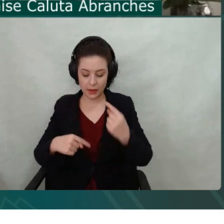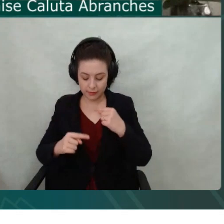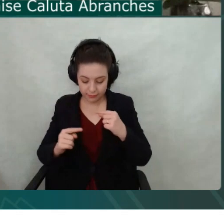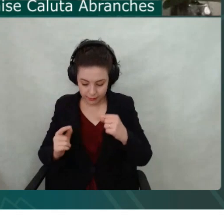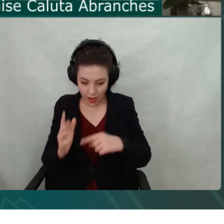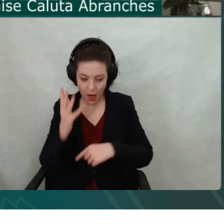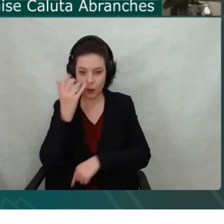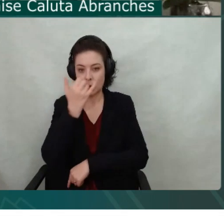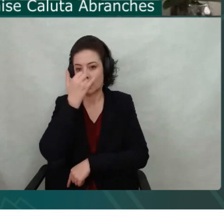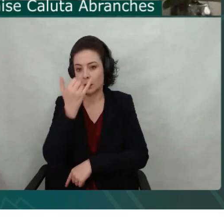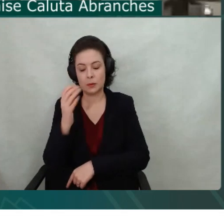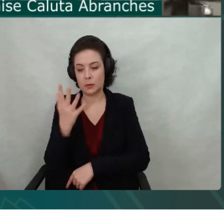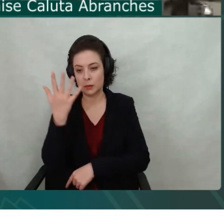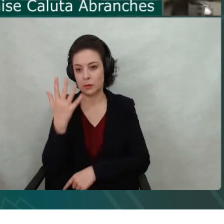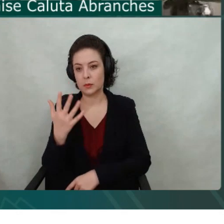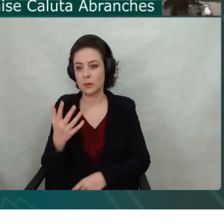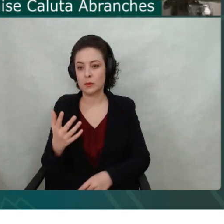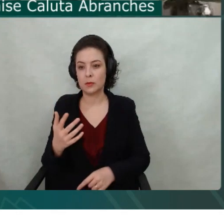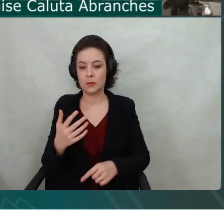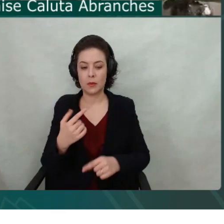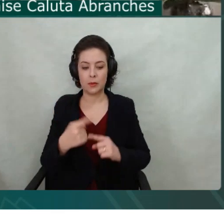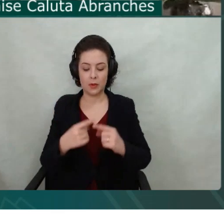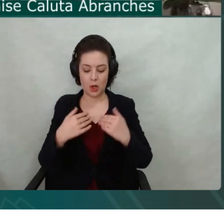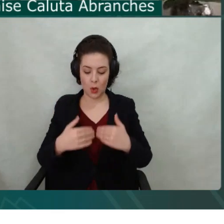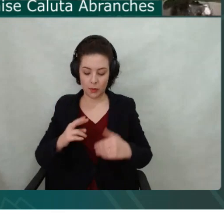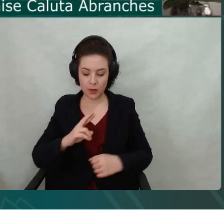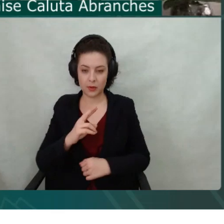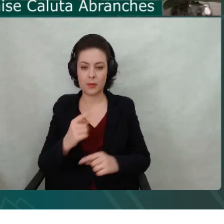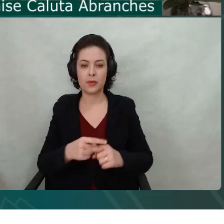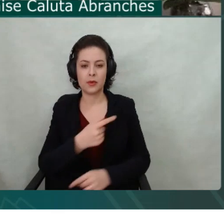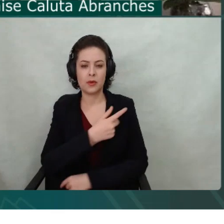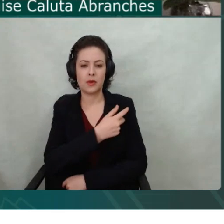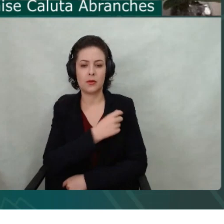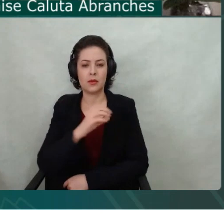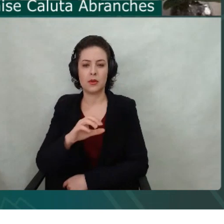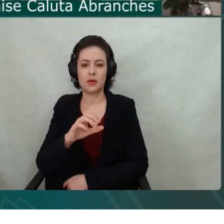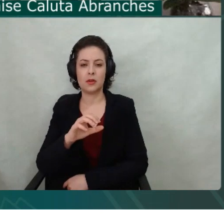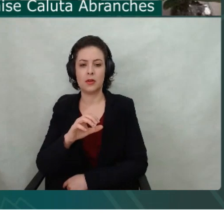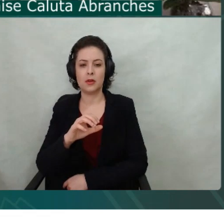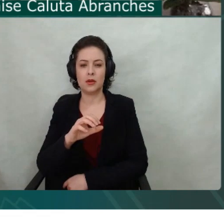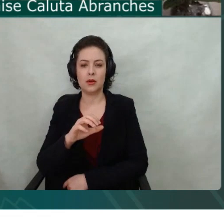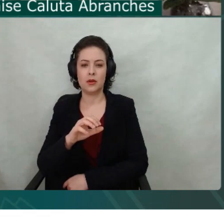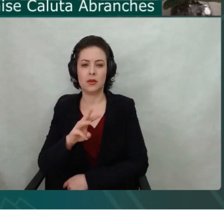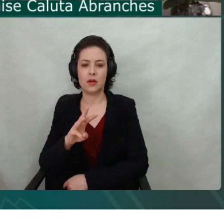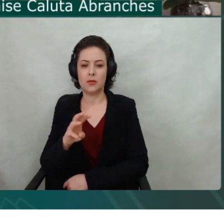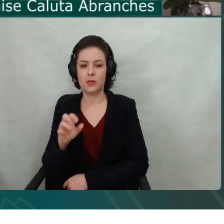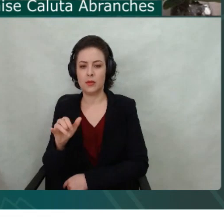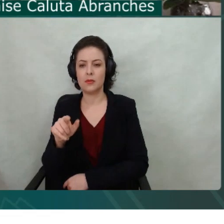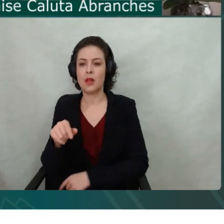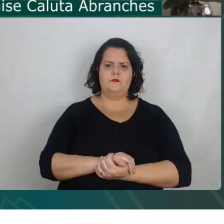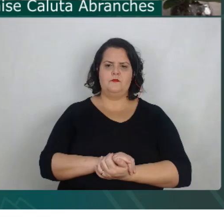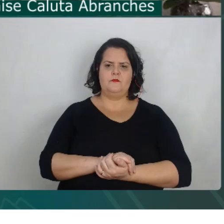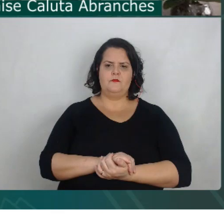professora, por que a vacina, a CWY, é o controle nesse